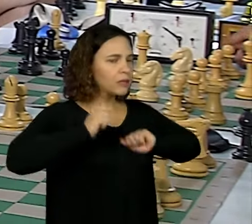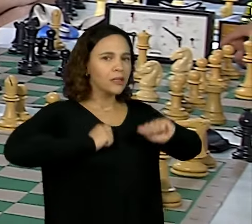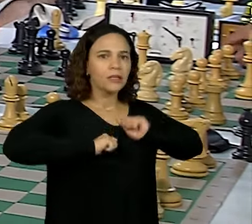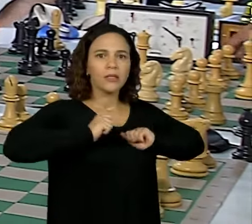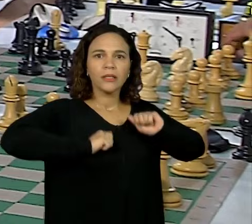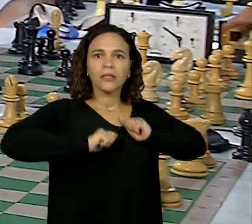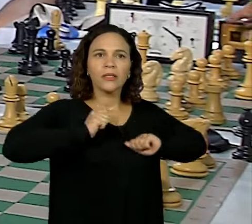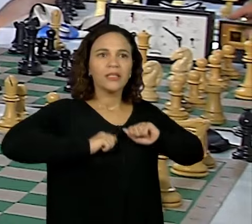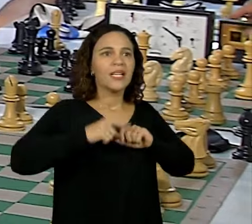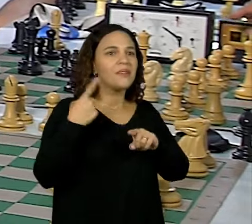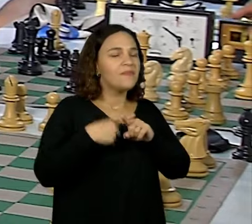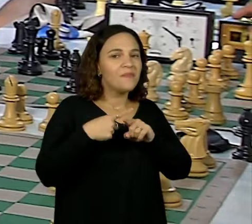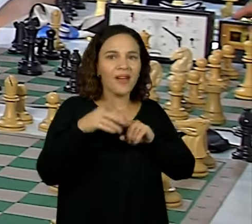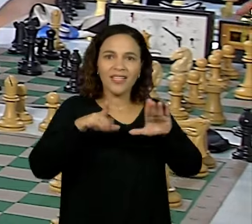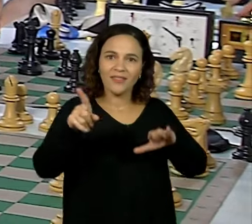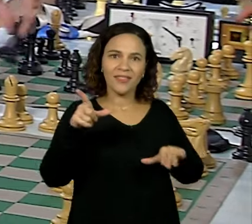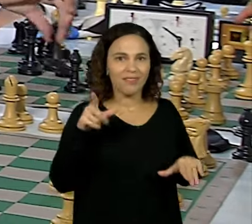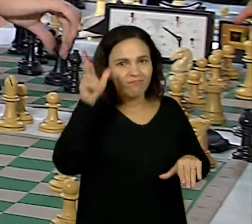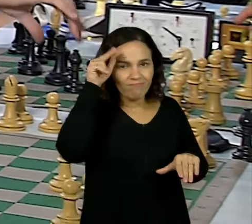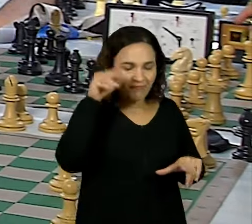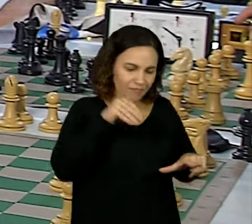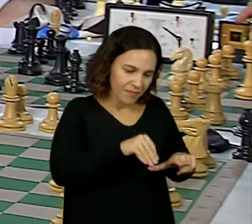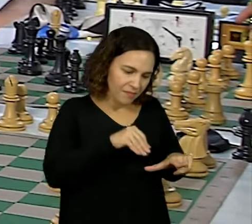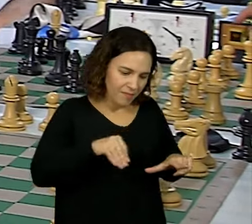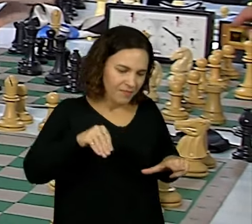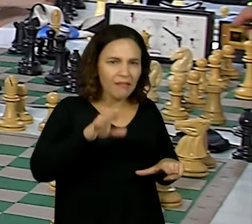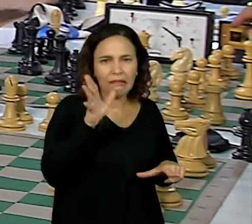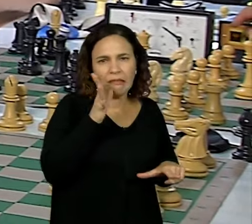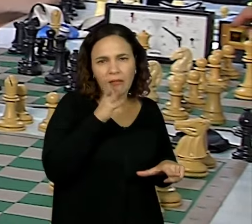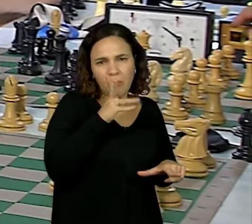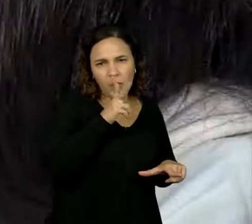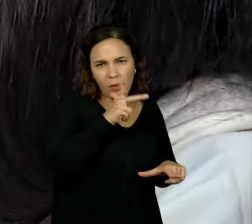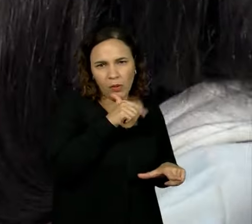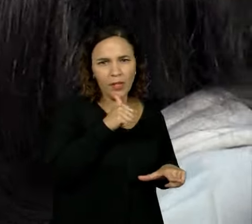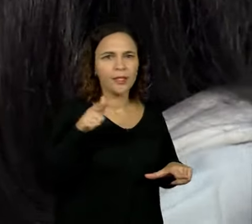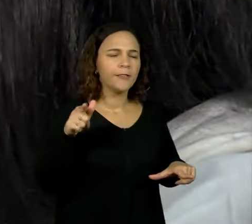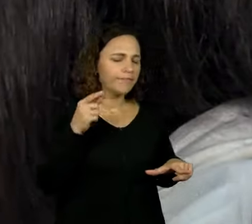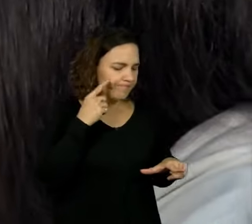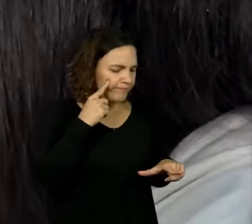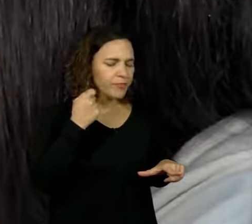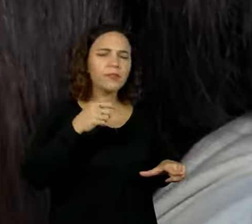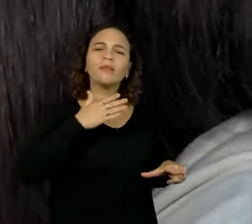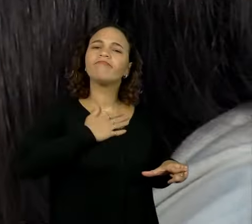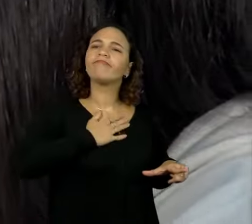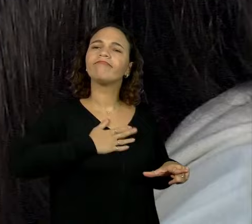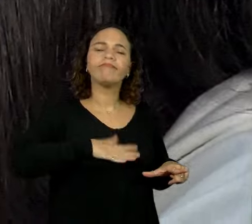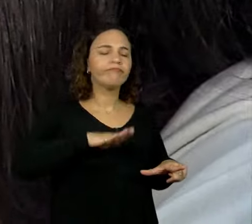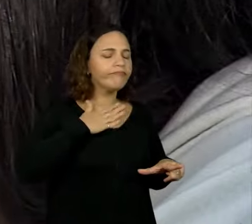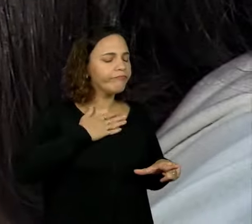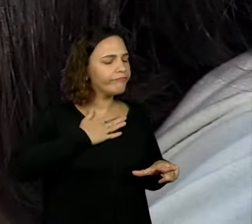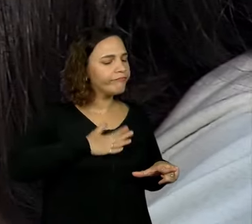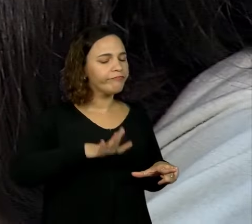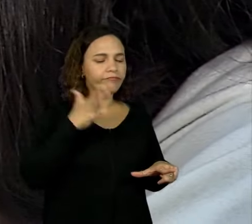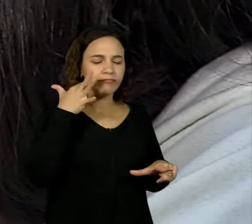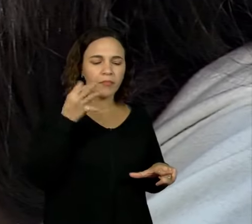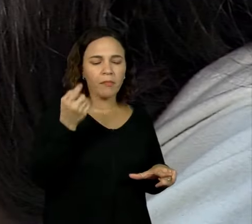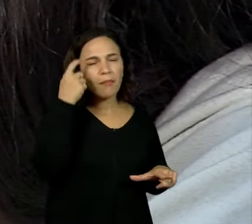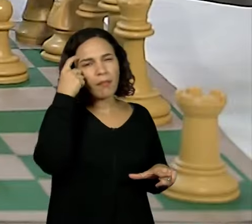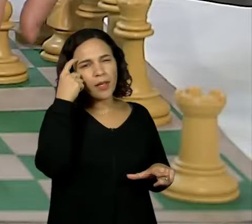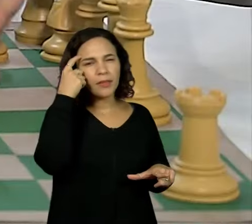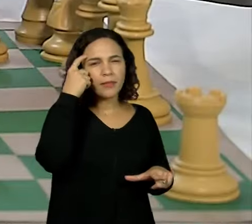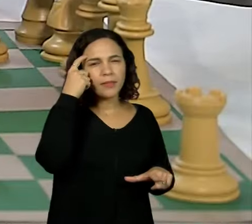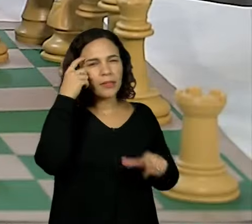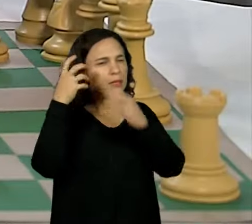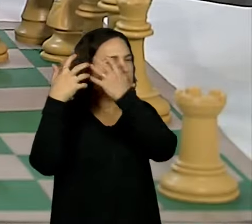porque quando você está jogando um jogo, ainda mais os demorados, você tem que relaxar e pensar. E aí eu